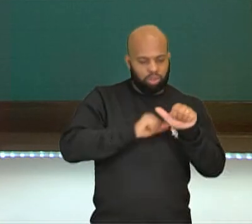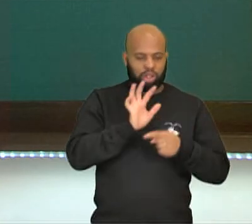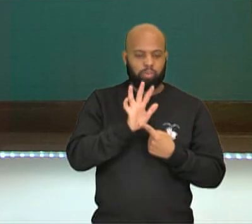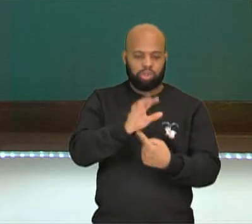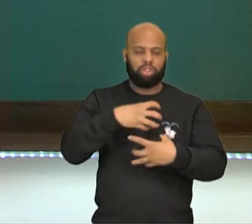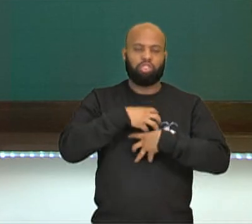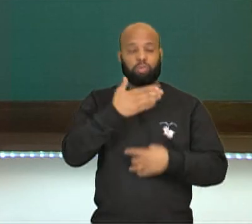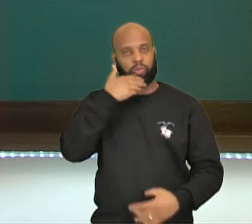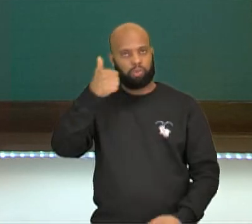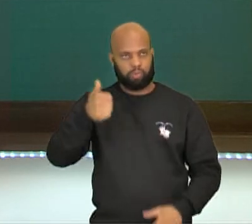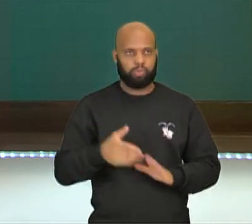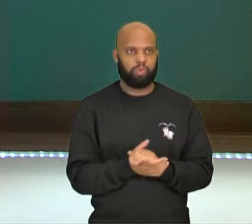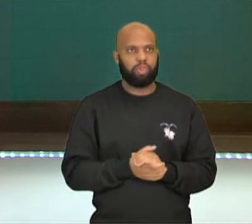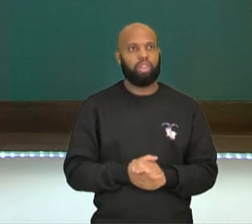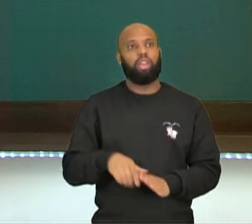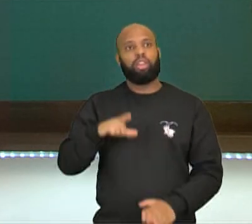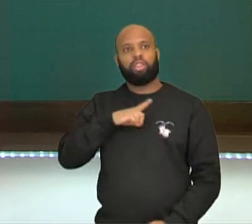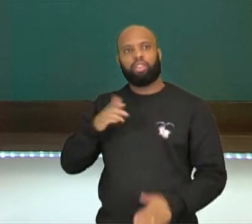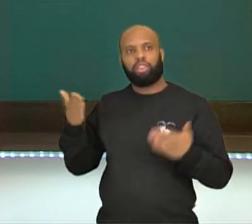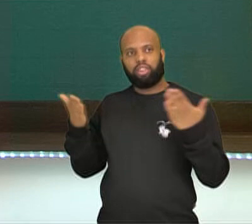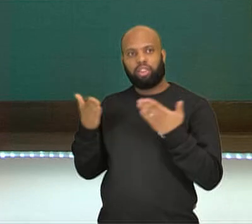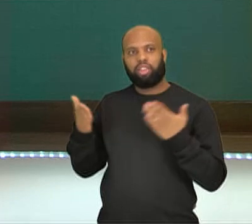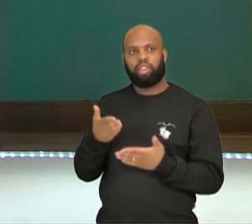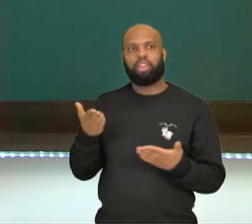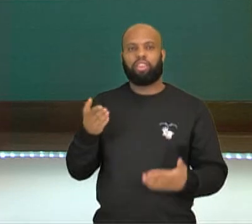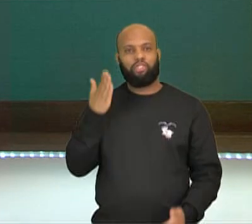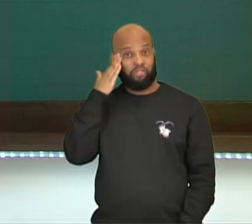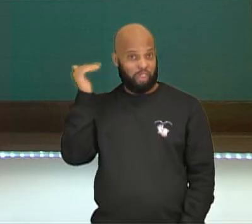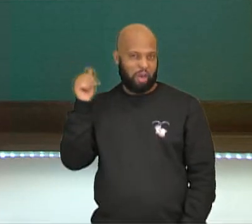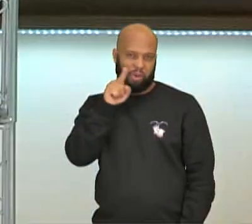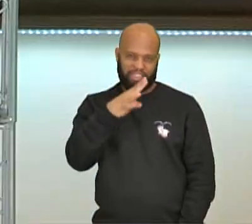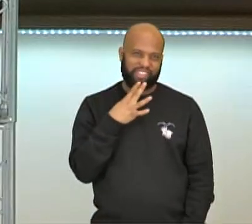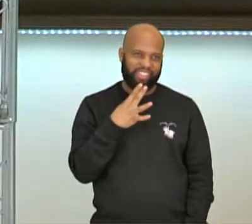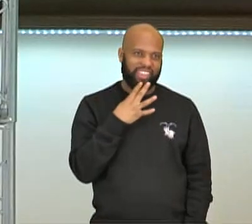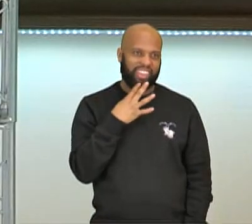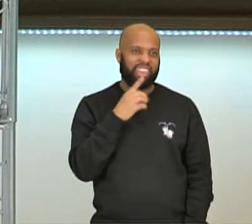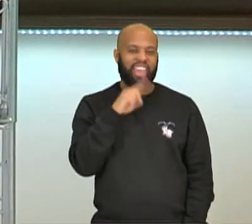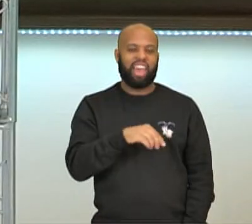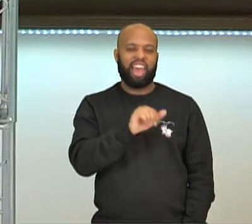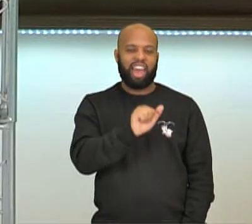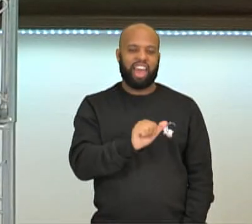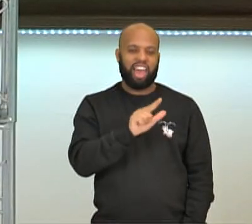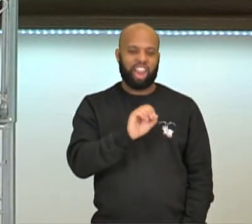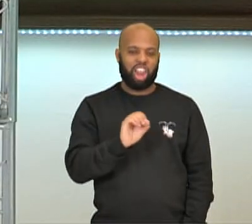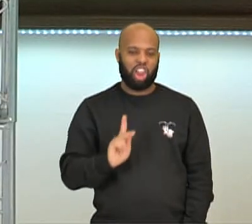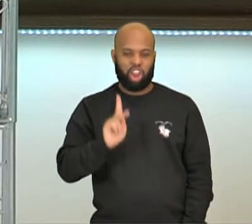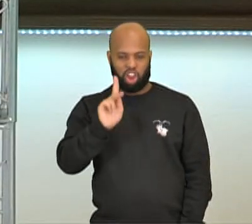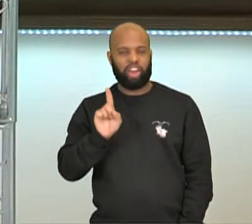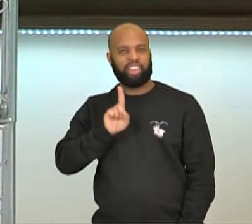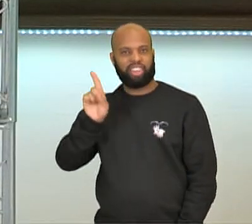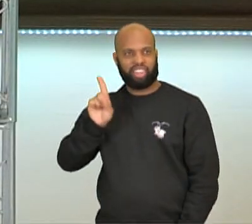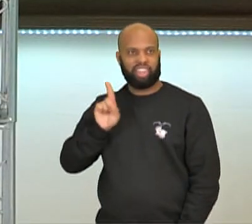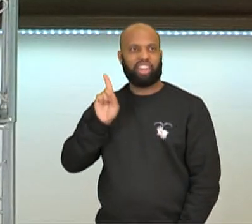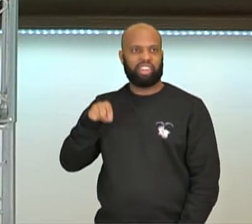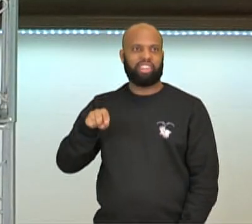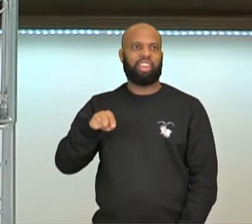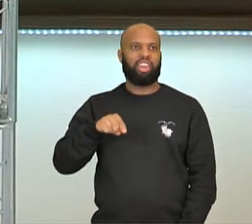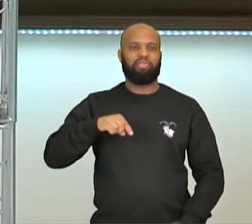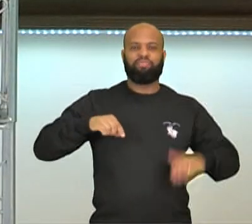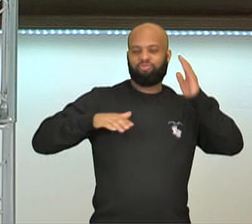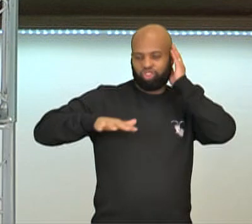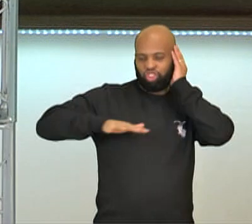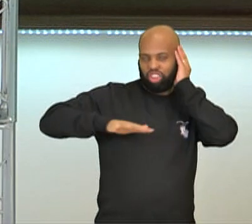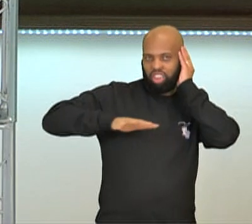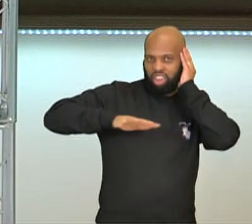forma. Aqui eu trouxe um bem conhecido por vocês, né, que é o Alok, um artista que inclusive está